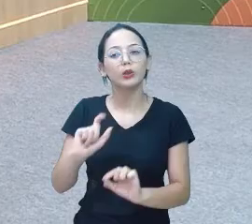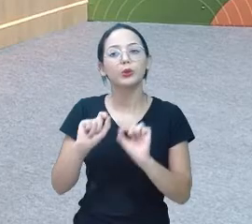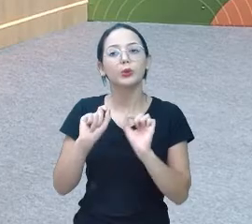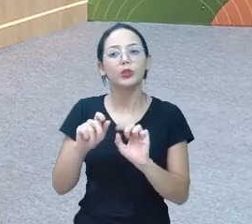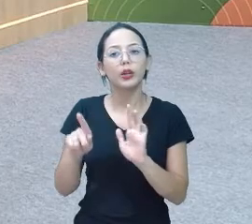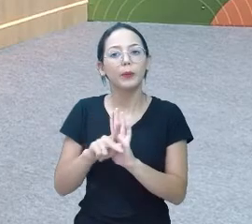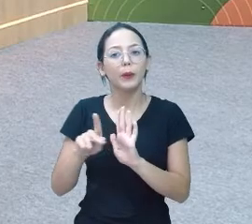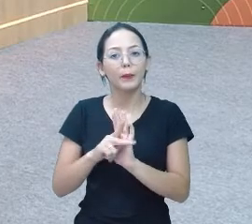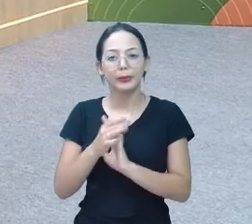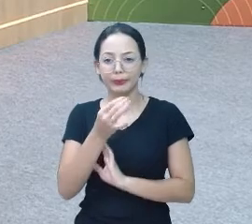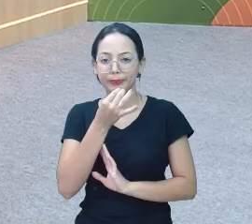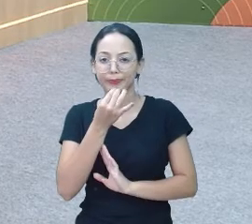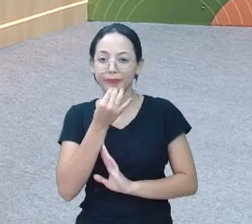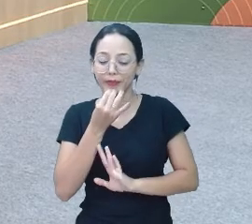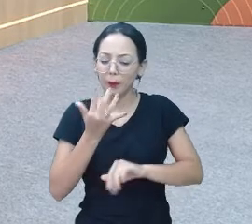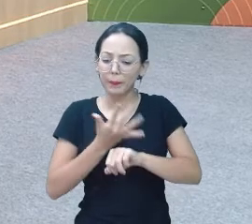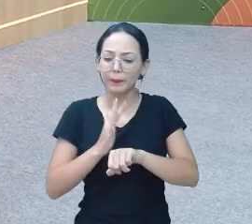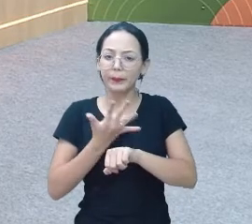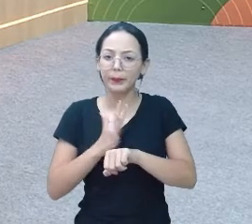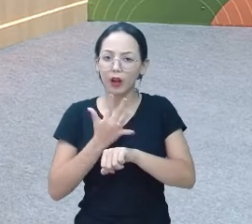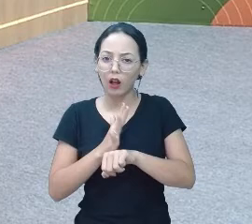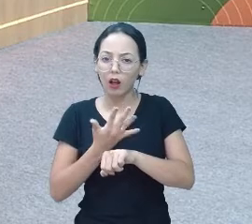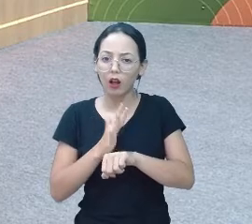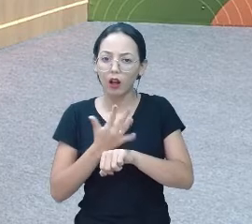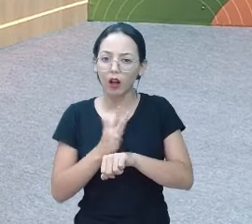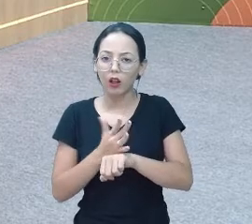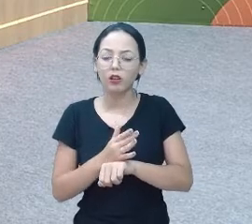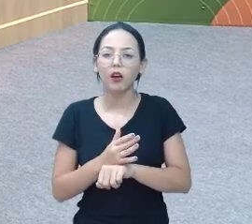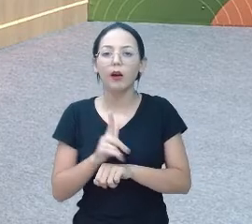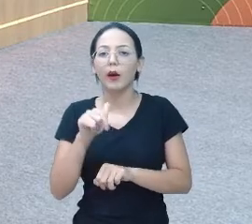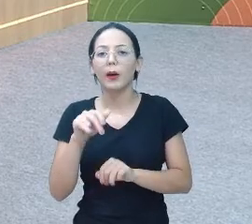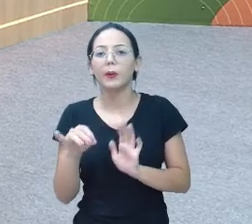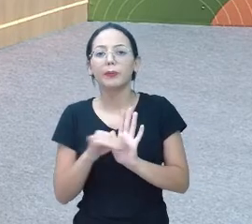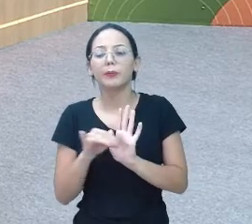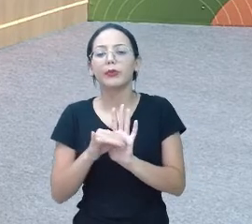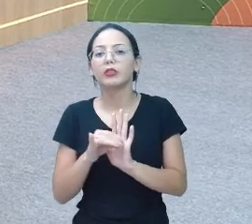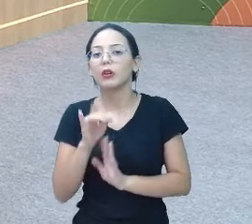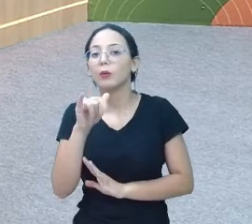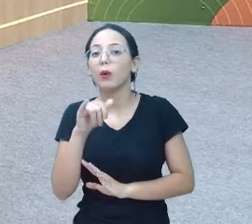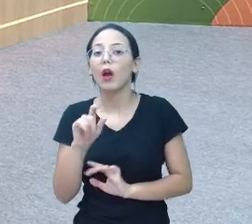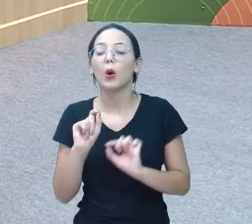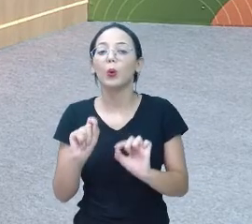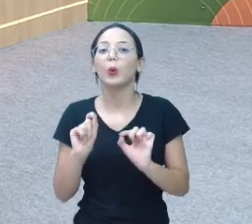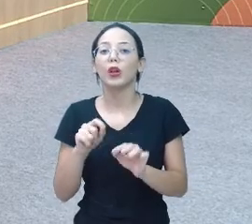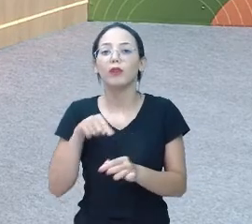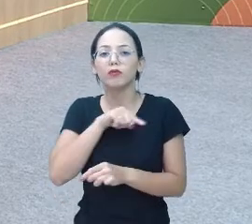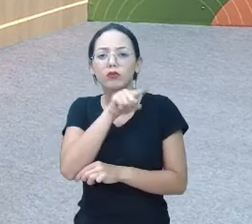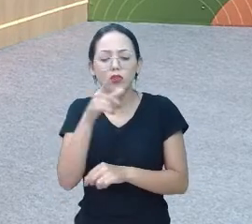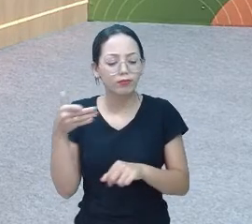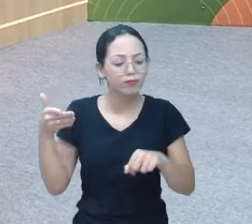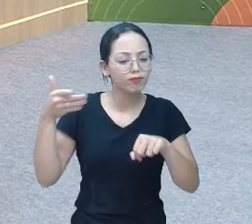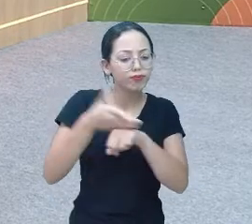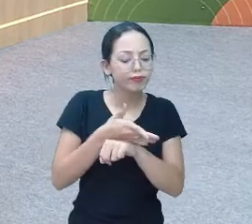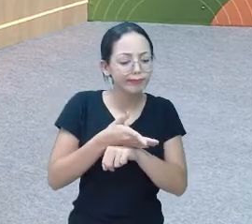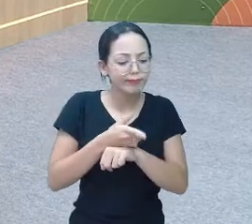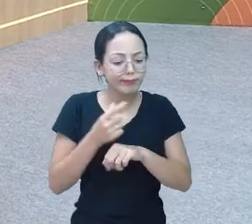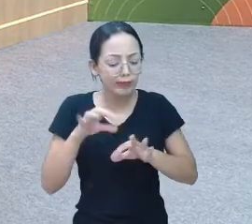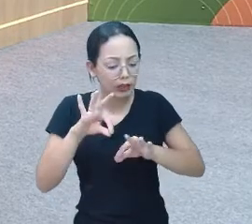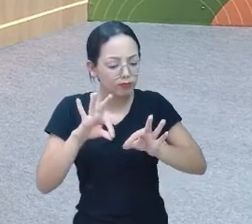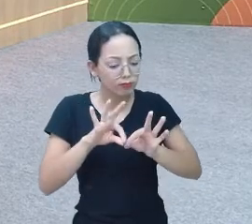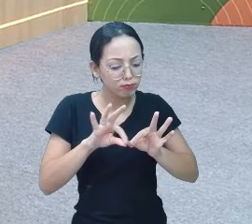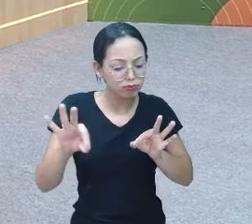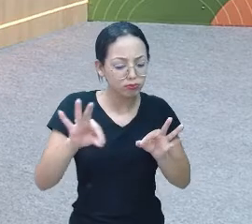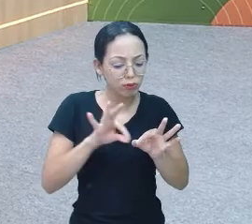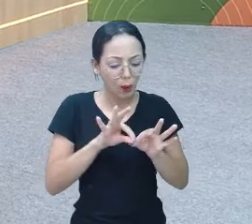de uma situação bastante prática. Ou seja, medir a terra era literalmente você ir lá, medir seu pedaço